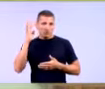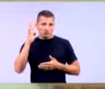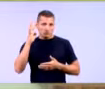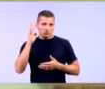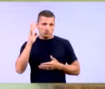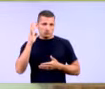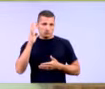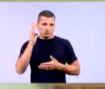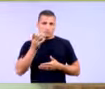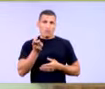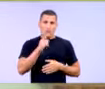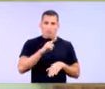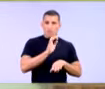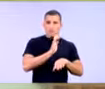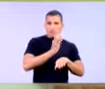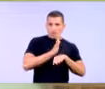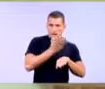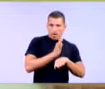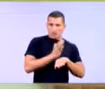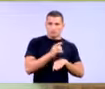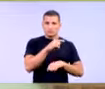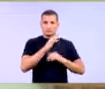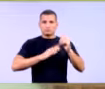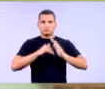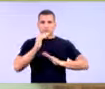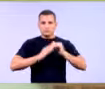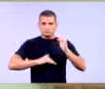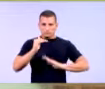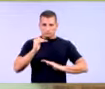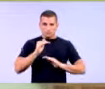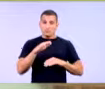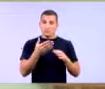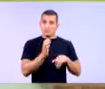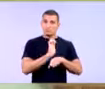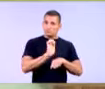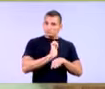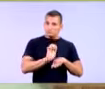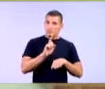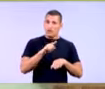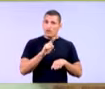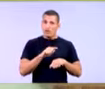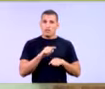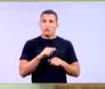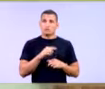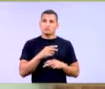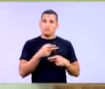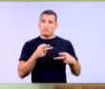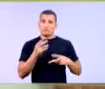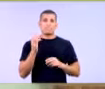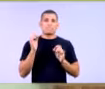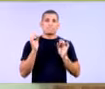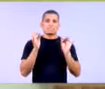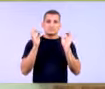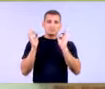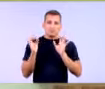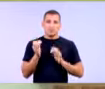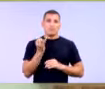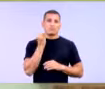com a prática desse profissional. Então, o estágio ele é aquele componente muito especial e